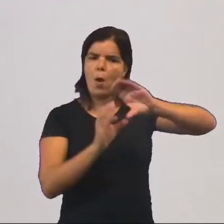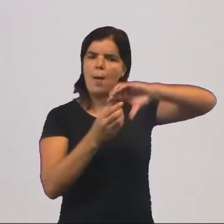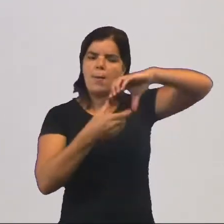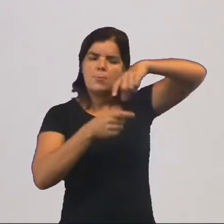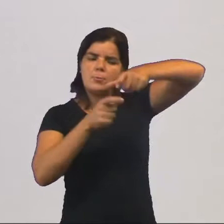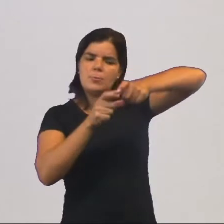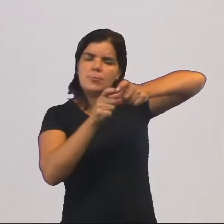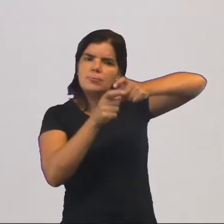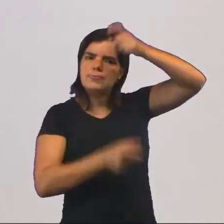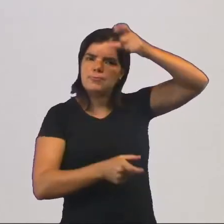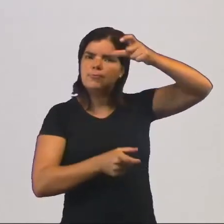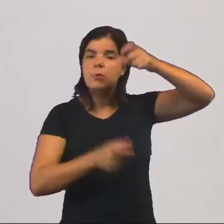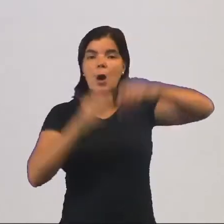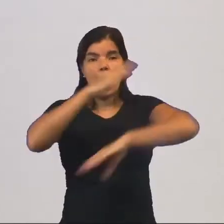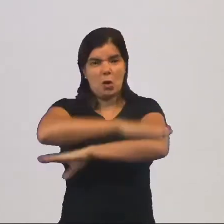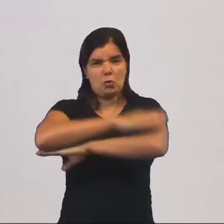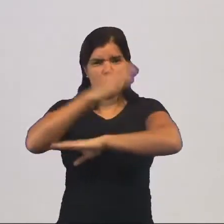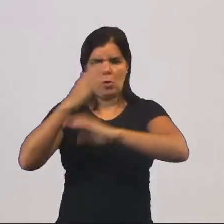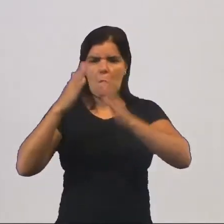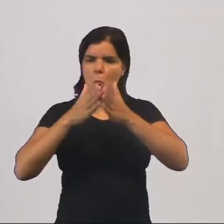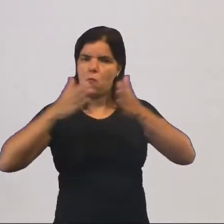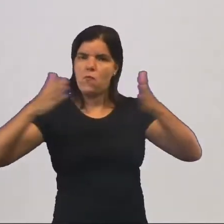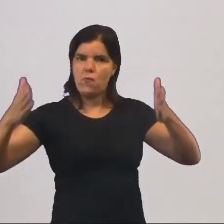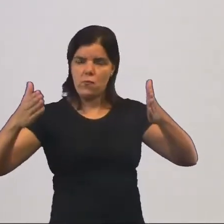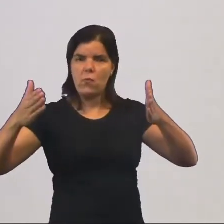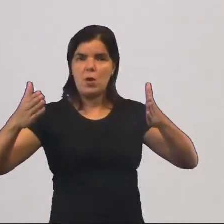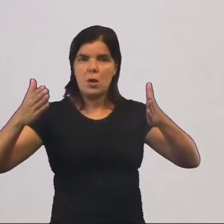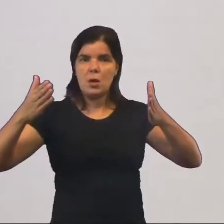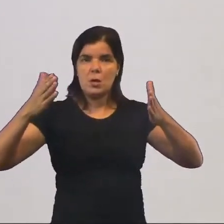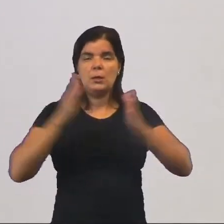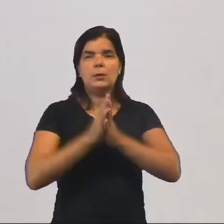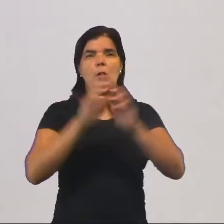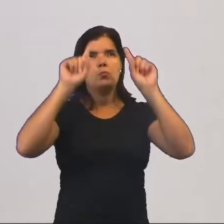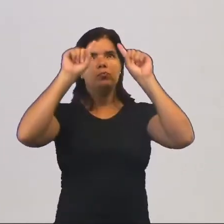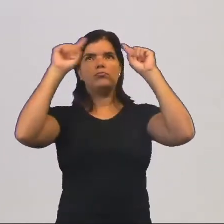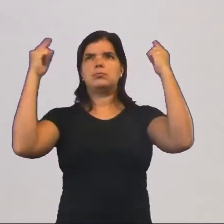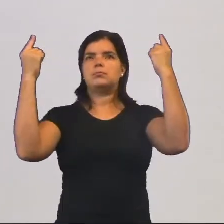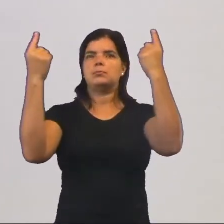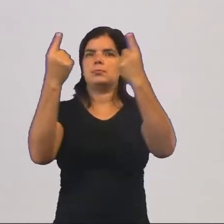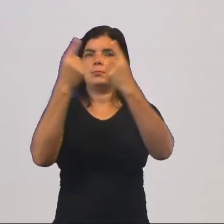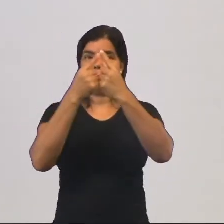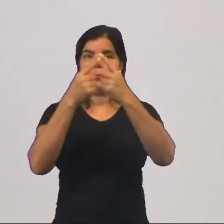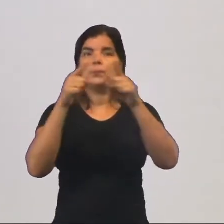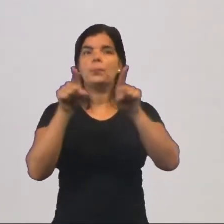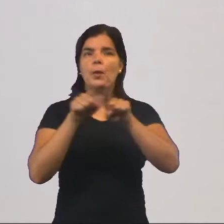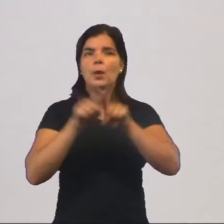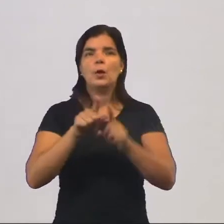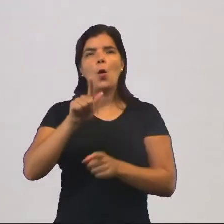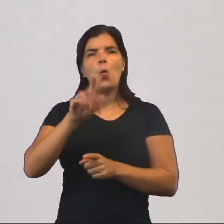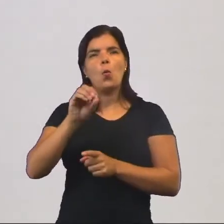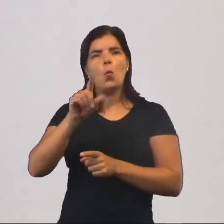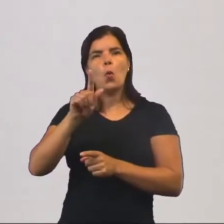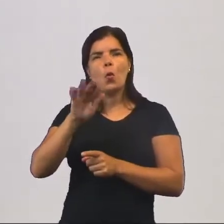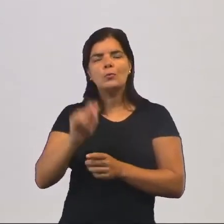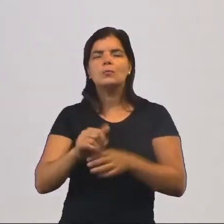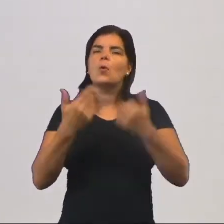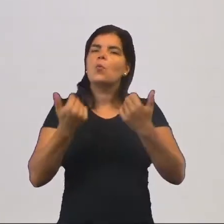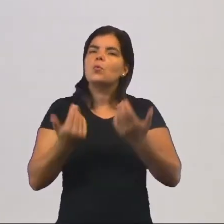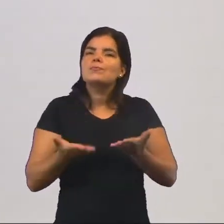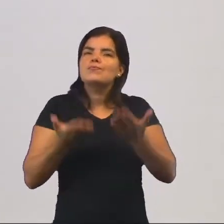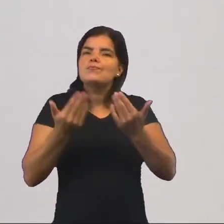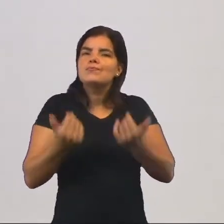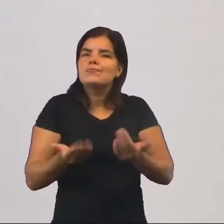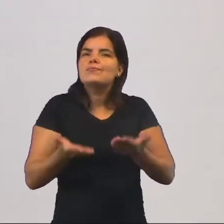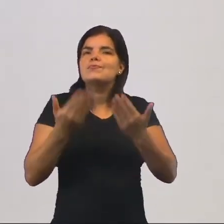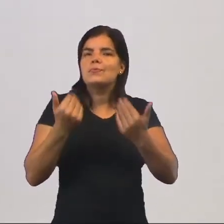janelas estreitas, arcos e o teto em forma de semicírculo. Já o gótico, ele trazia uma leveza, tinha um estilo